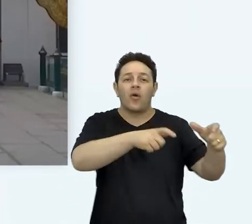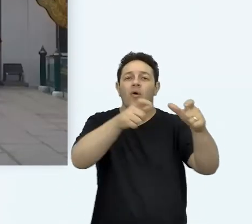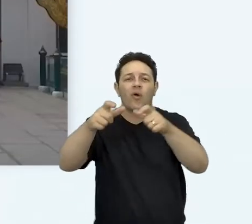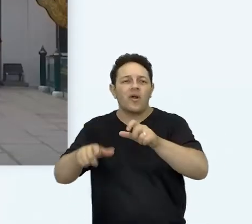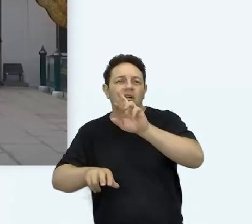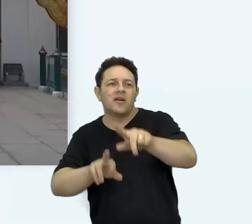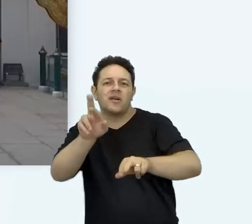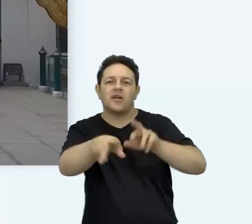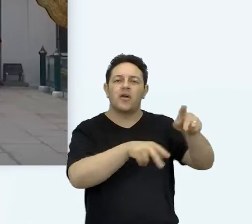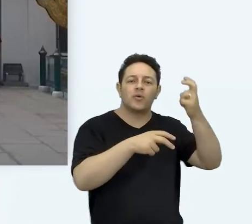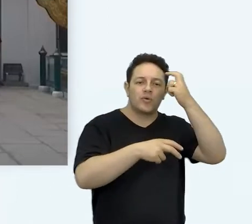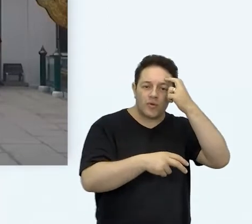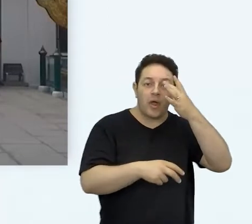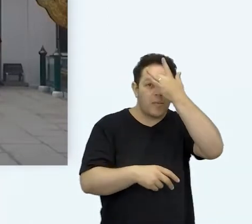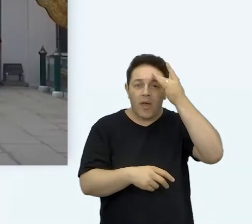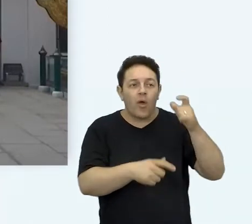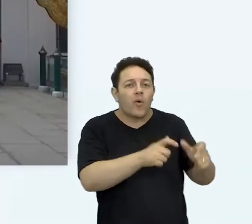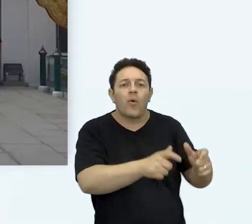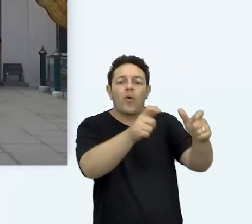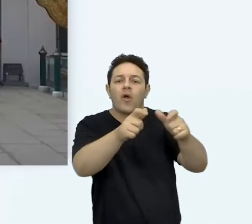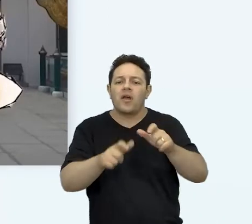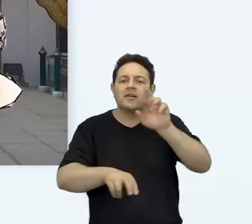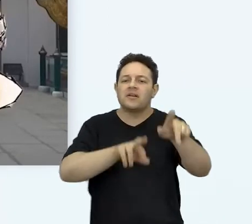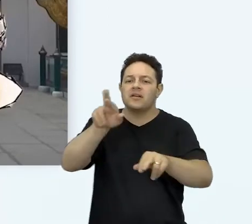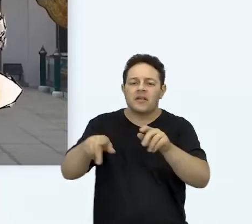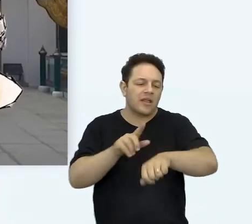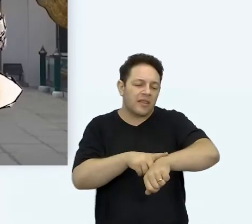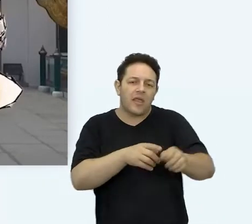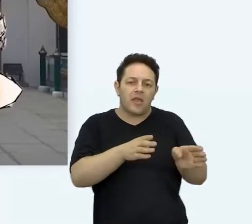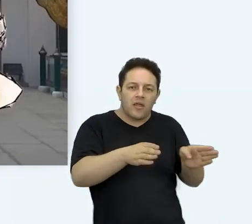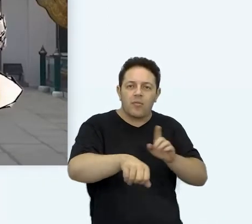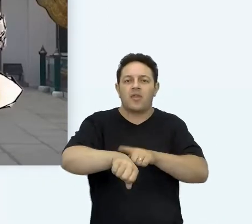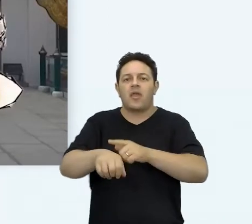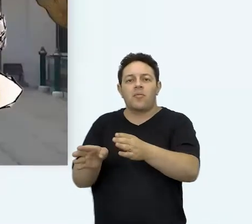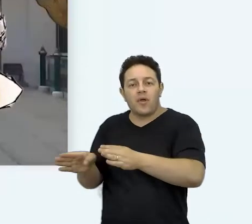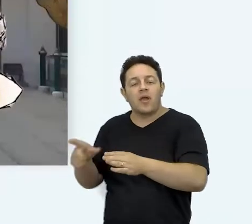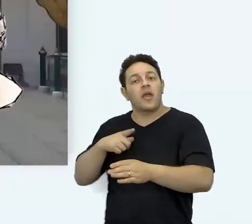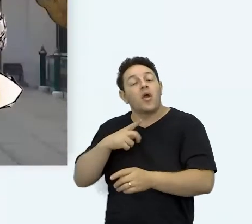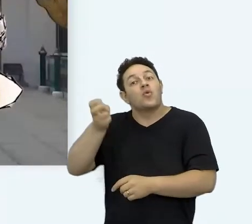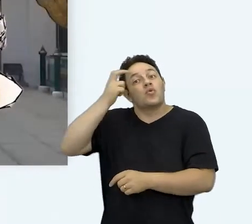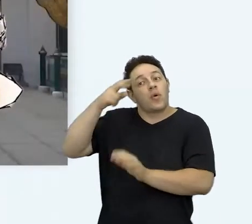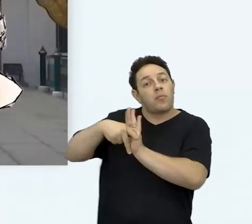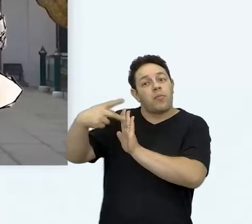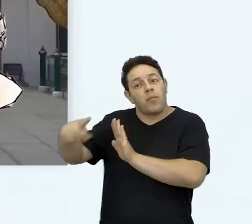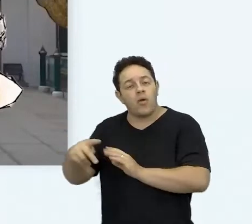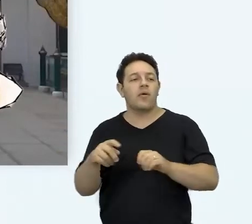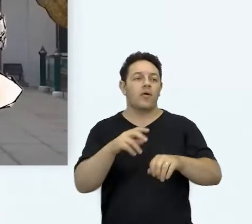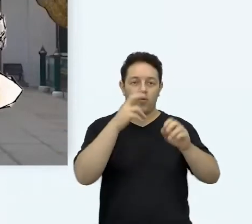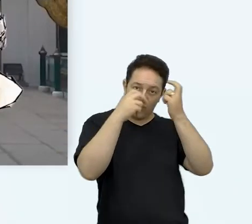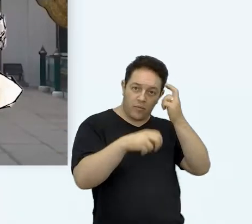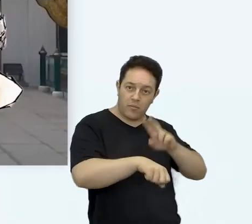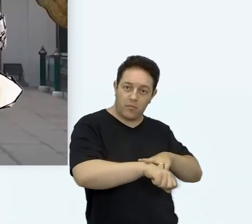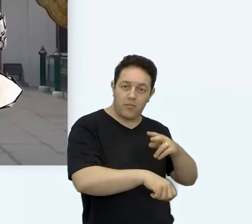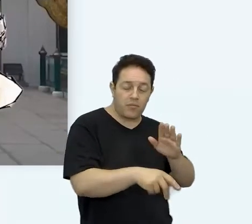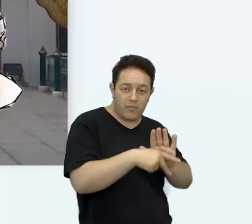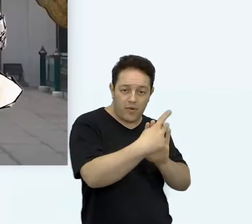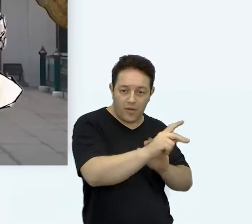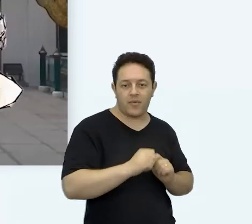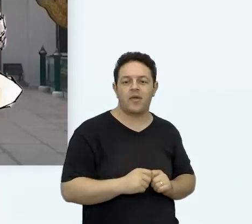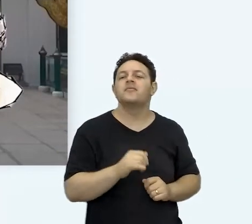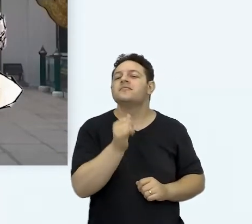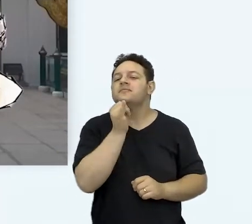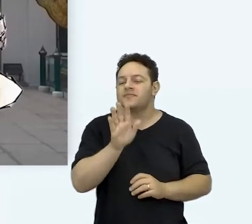produzam cultura, pessoas de diferentes lugares e em diferentes épocas vão produzir culturas, obviamente, diferentes. Se imagine andando em uma